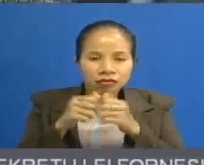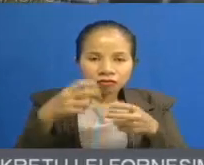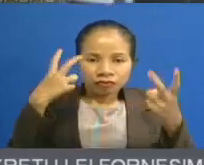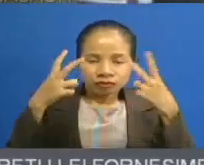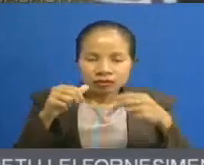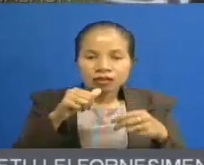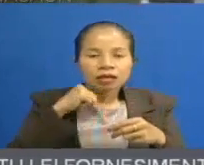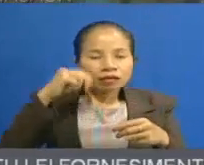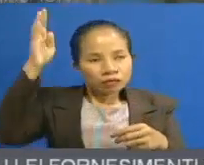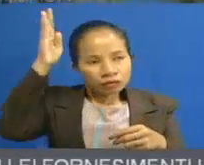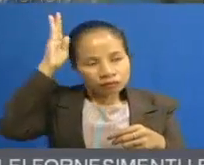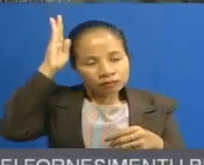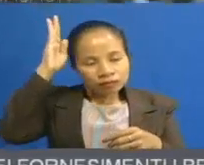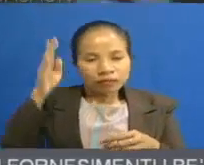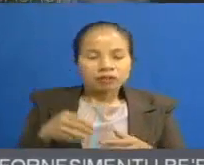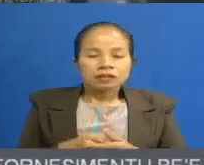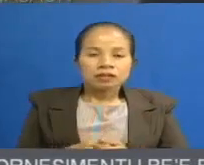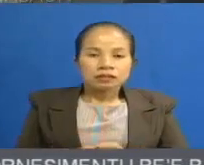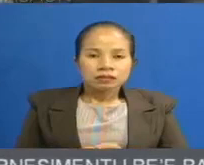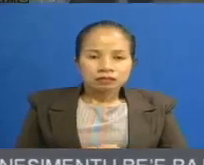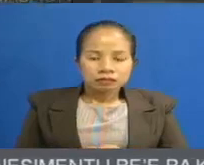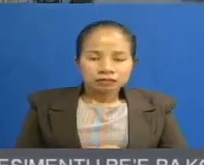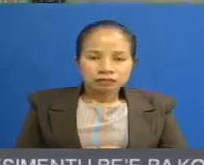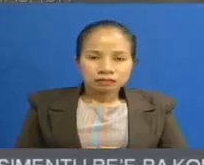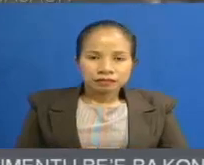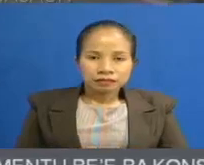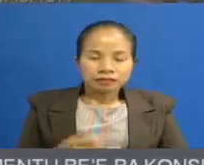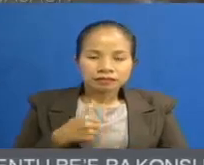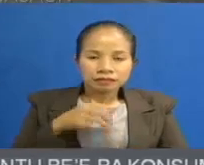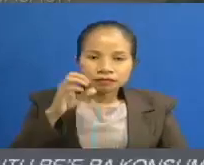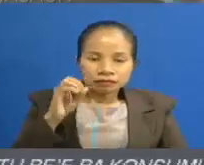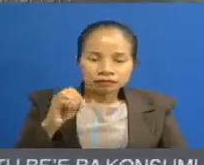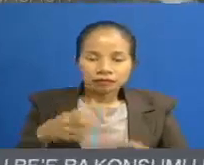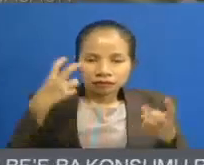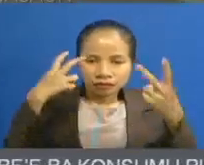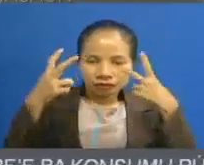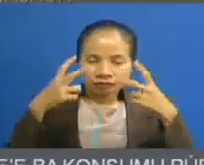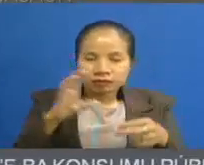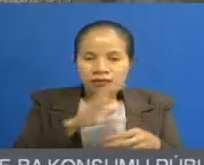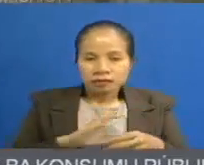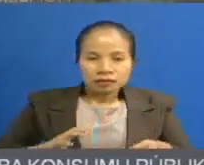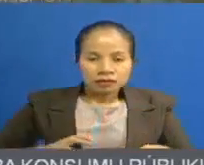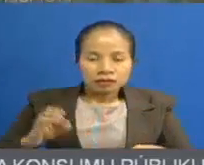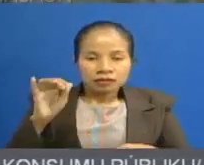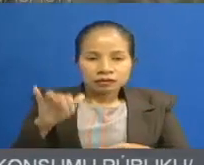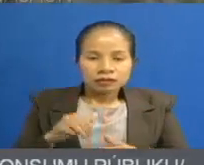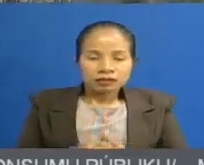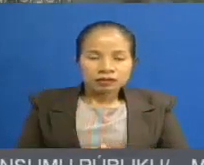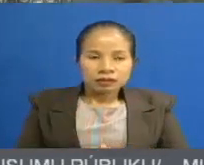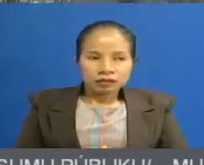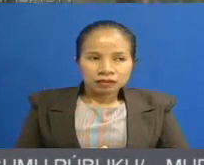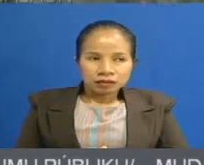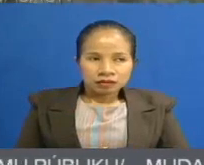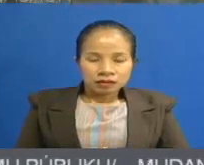sua eminência Dom Virgílio, cardeal do Carmo da Silva, e Ainaru, ho de visita Saranisira. Hoje,